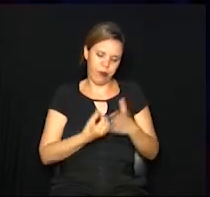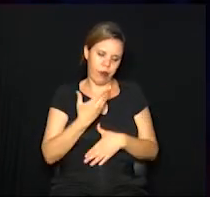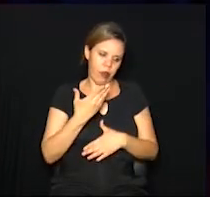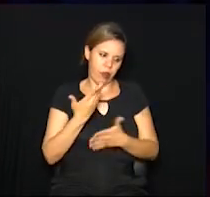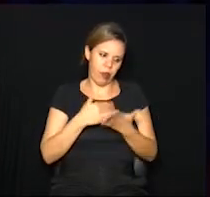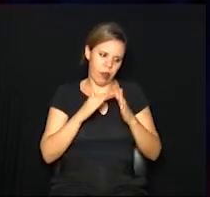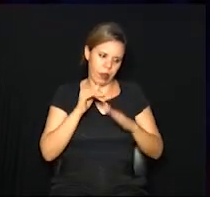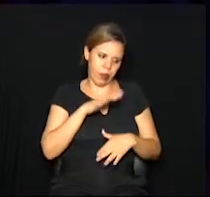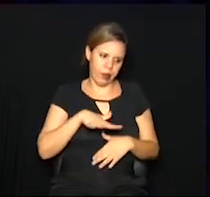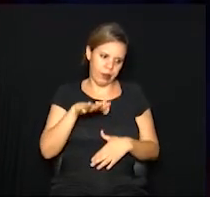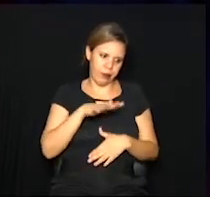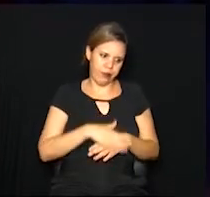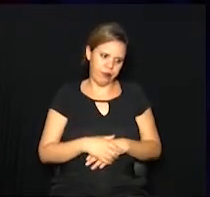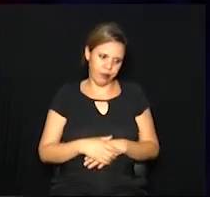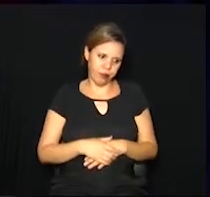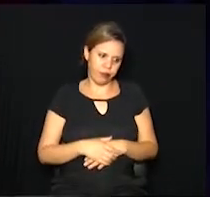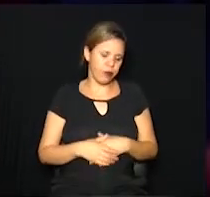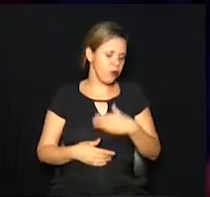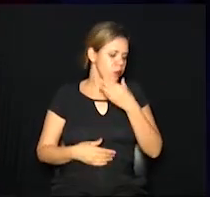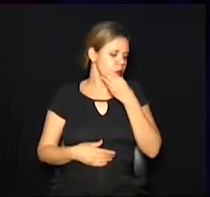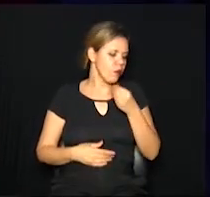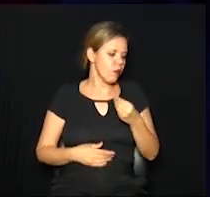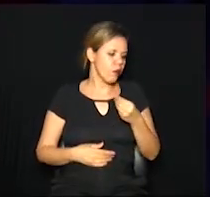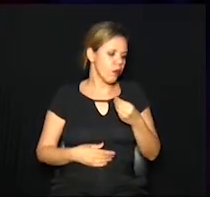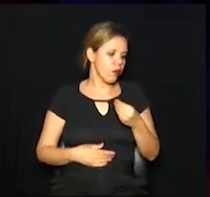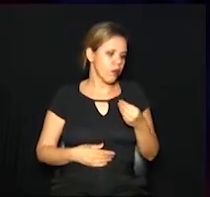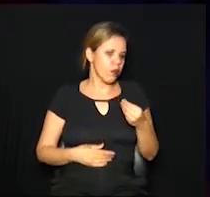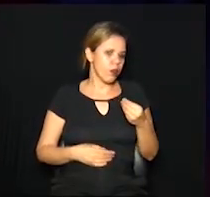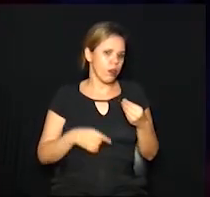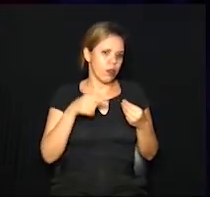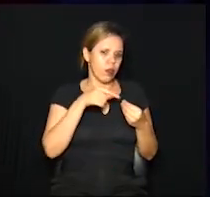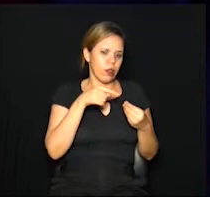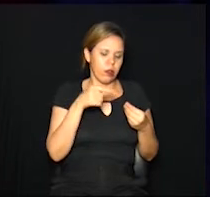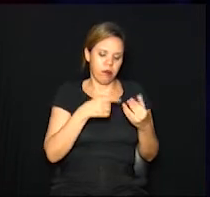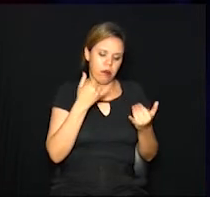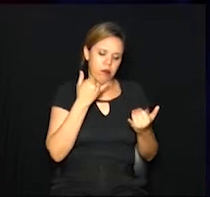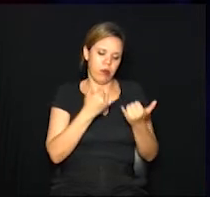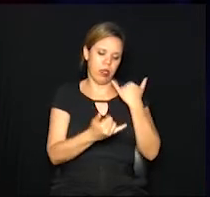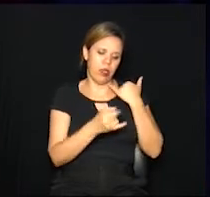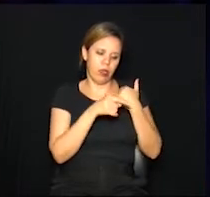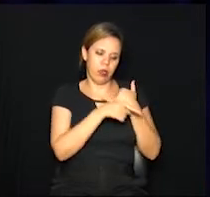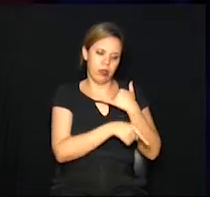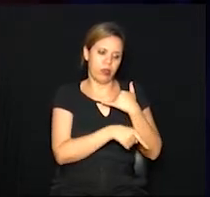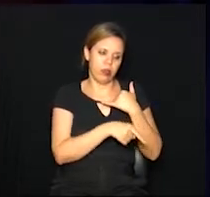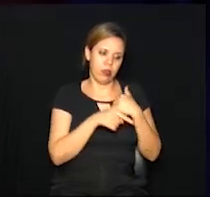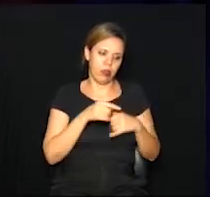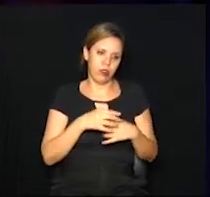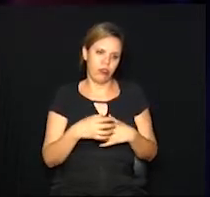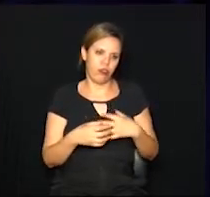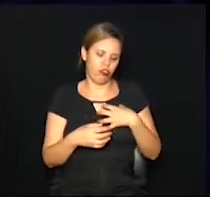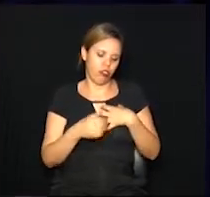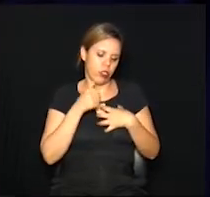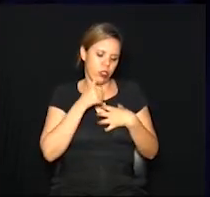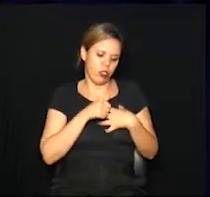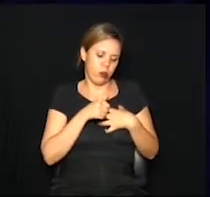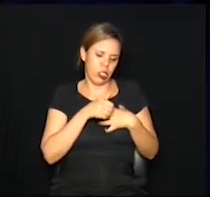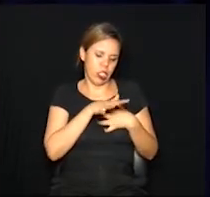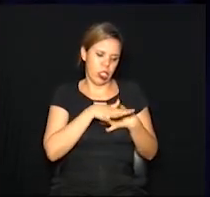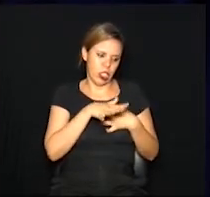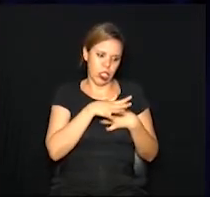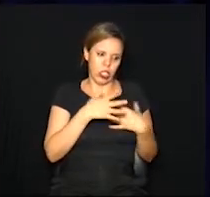nas escolas, né? Os meninos que só meninos que parecem mais